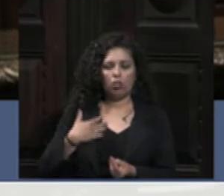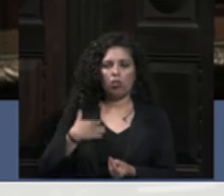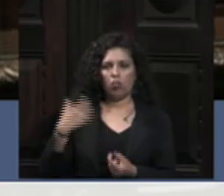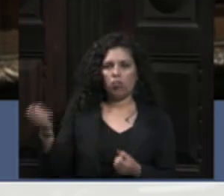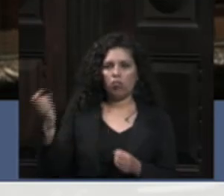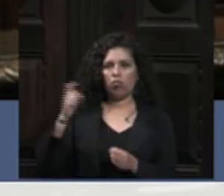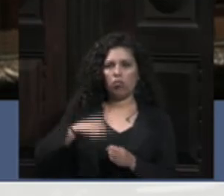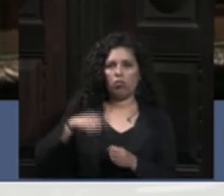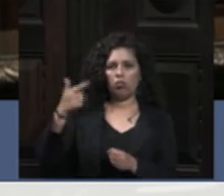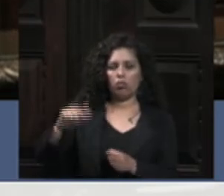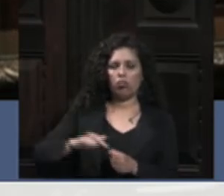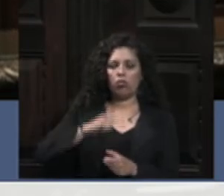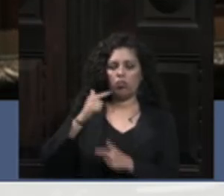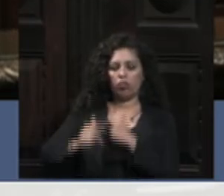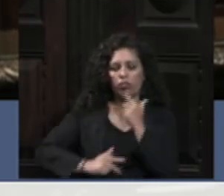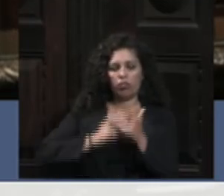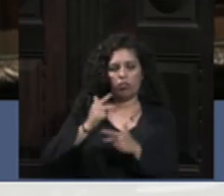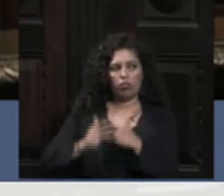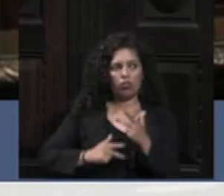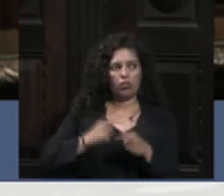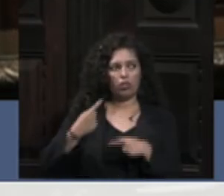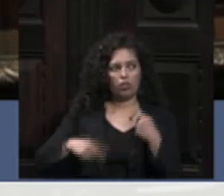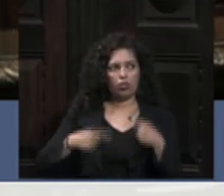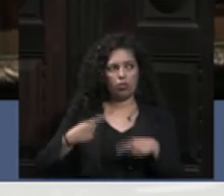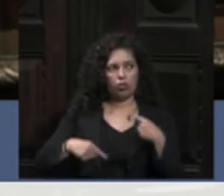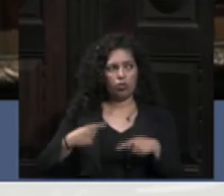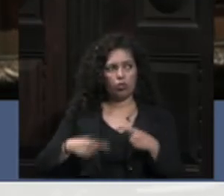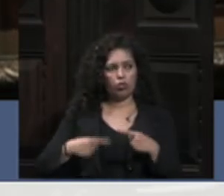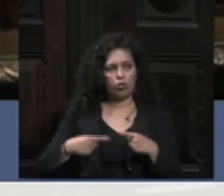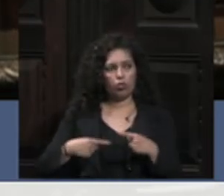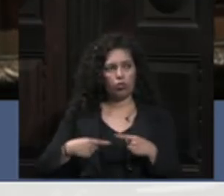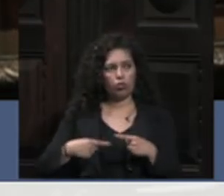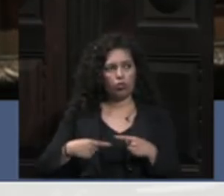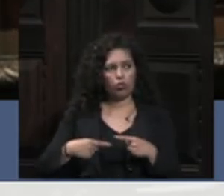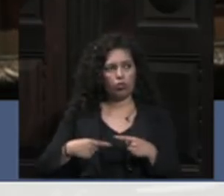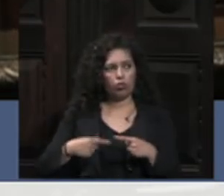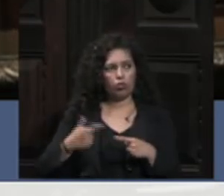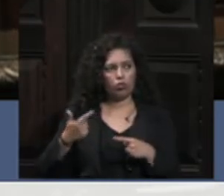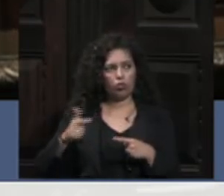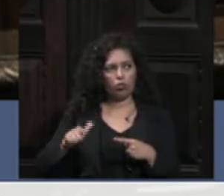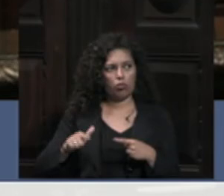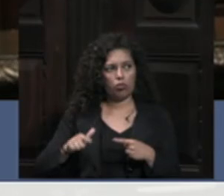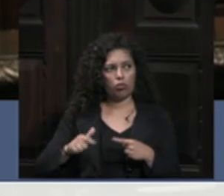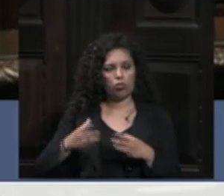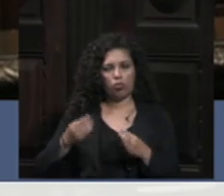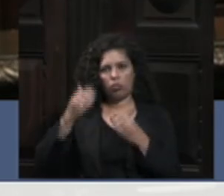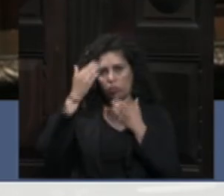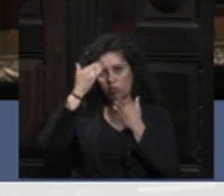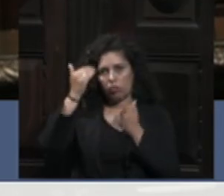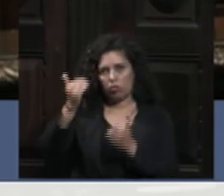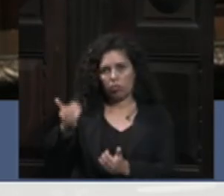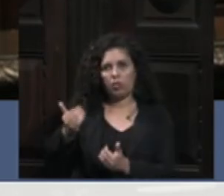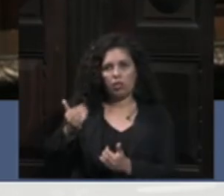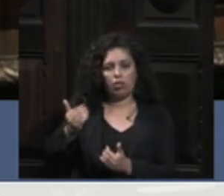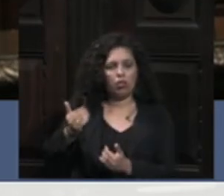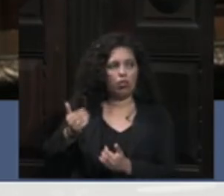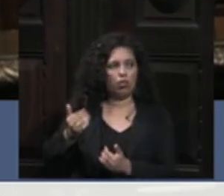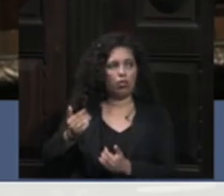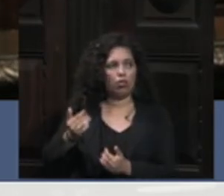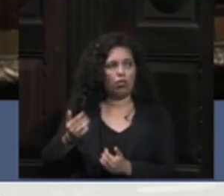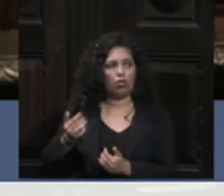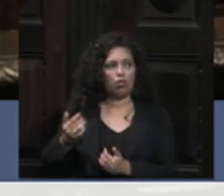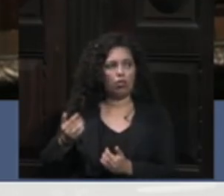noutra oportunidade a discutir a matéria novamente. Muito obrigado